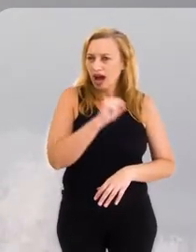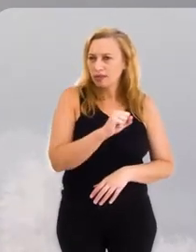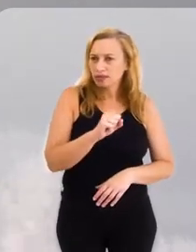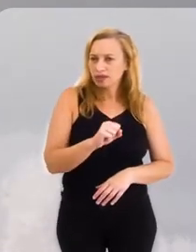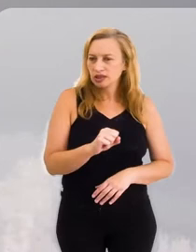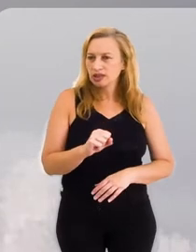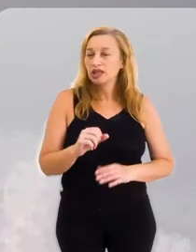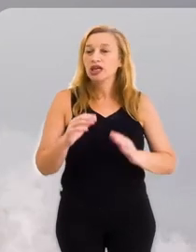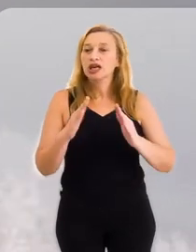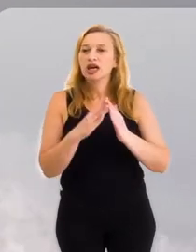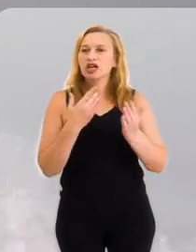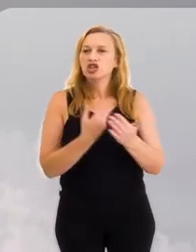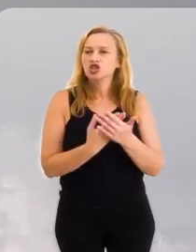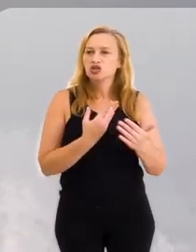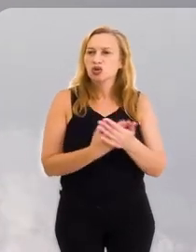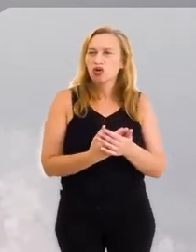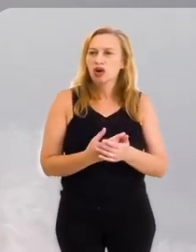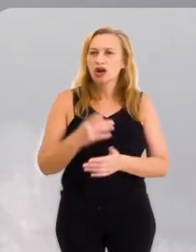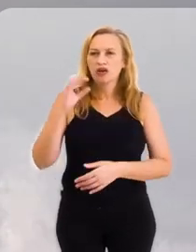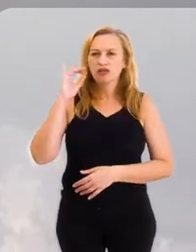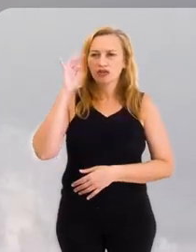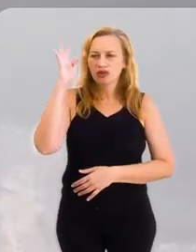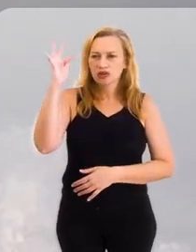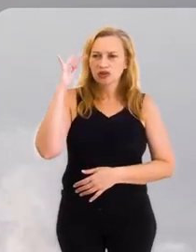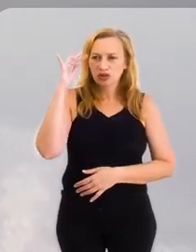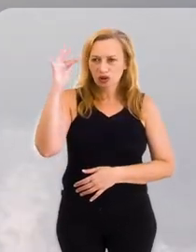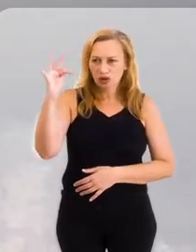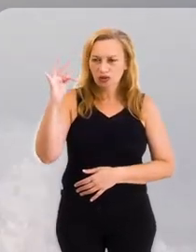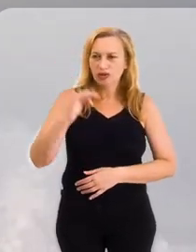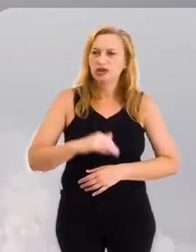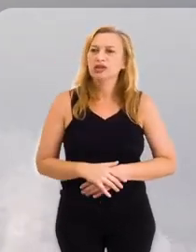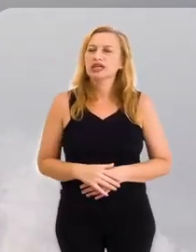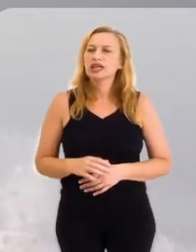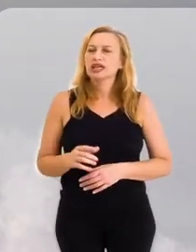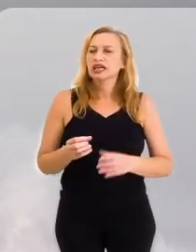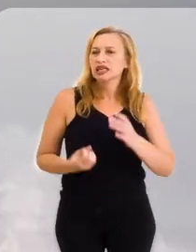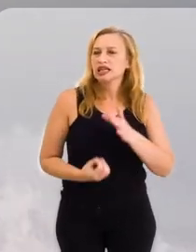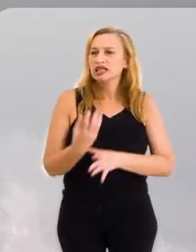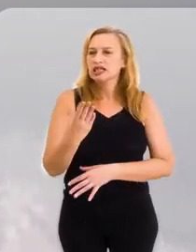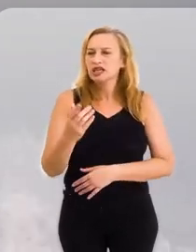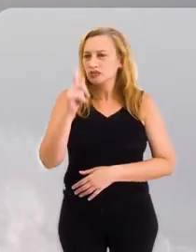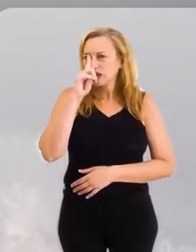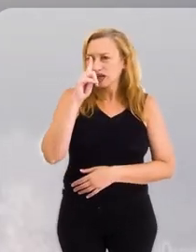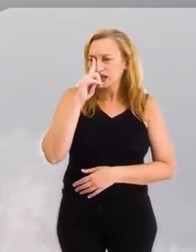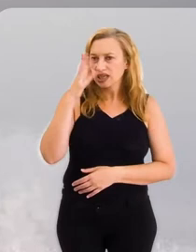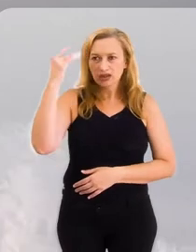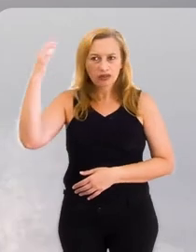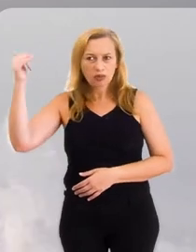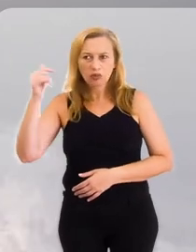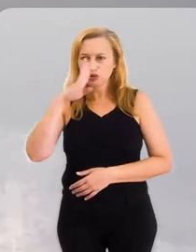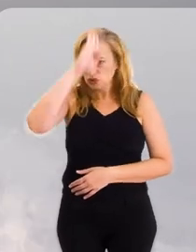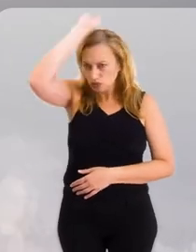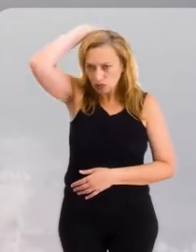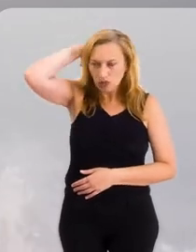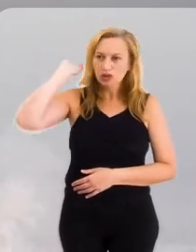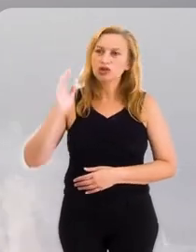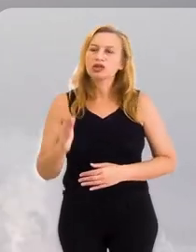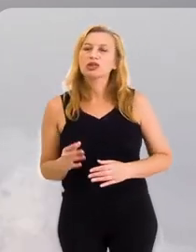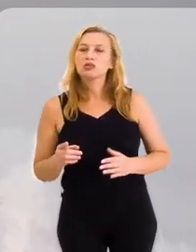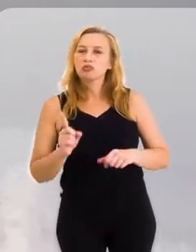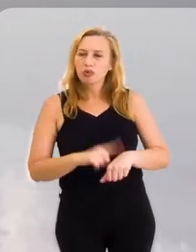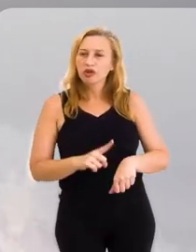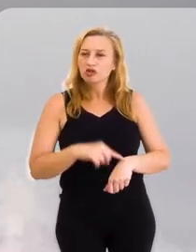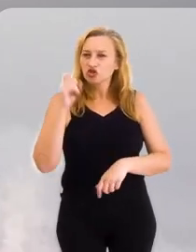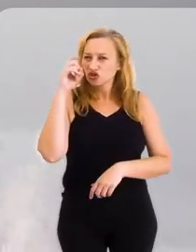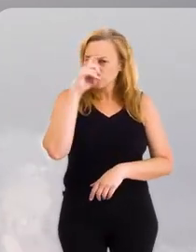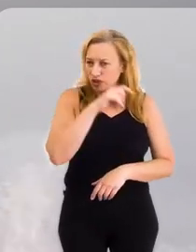direta a escola filosófica do estoicismo estoicismo foi na escola que nasceu na Grécia brilhou e com uma era uma escola para